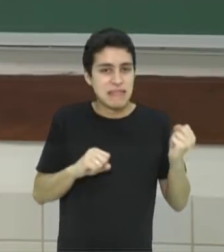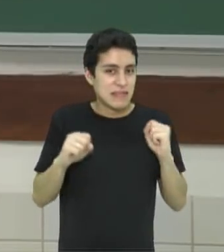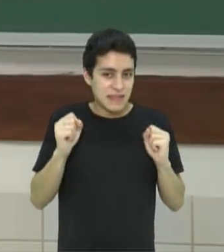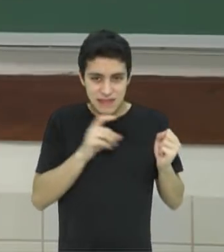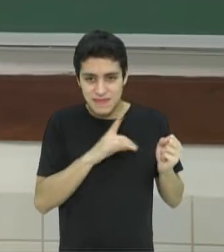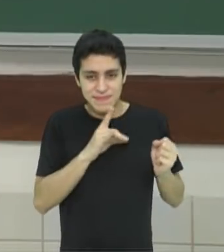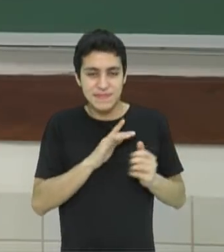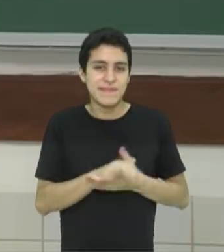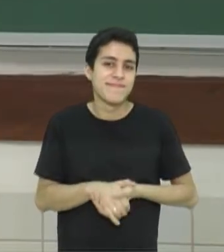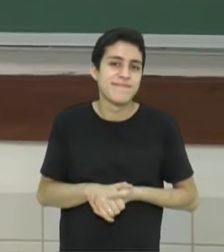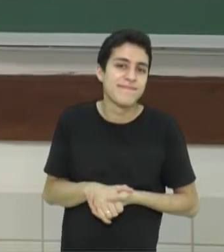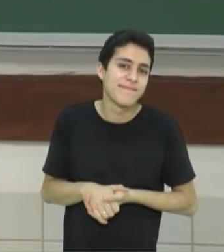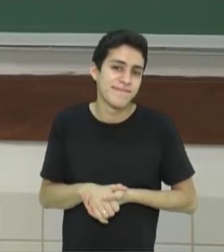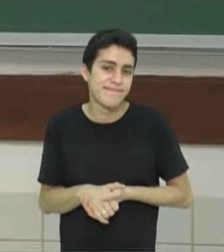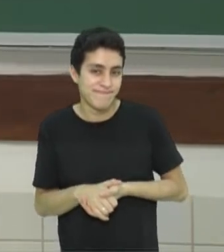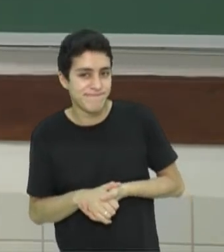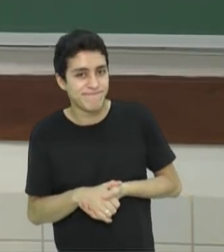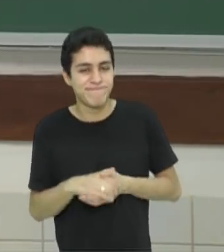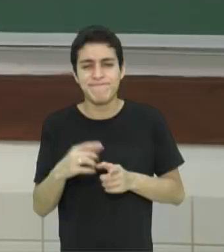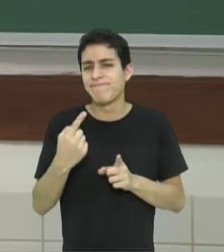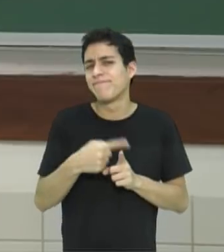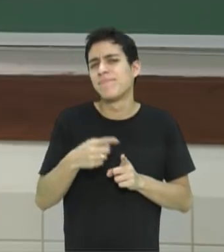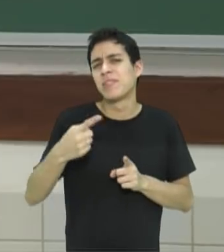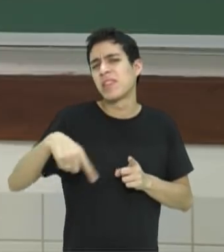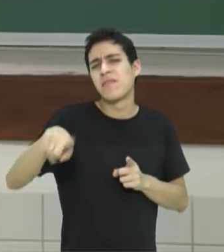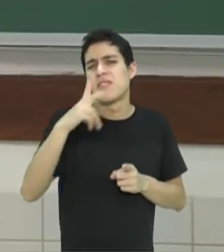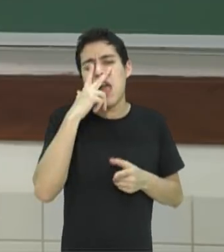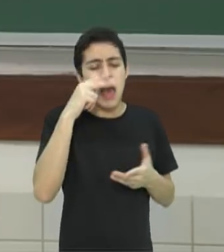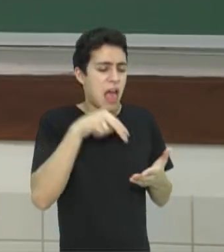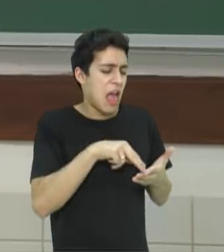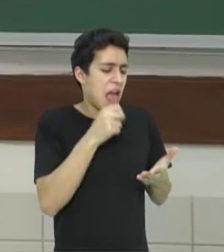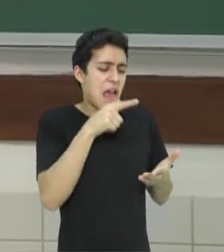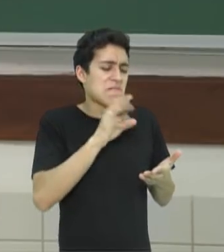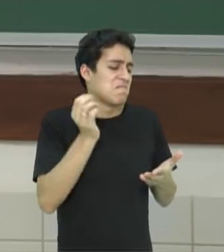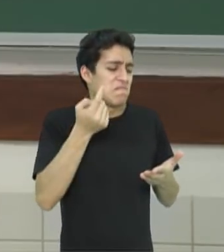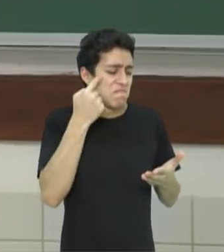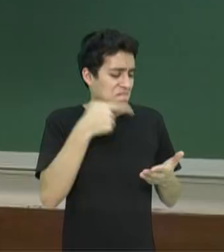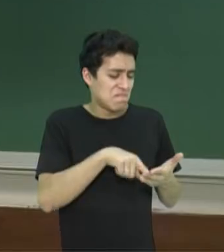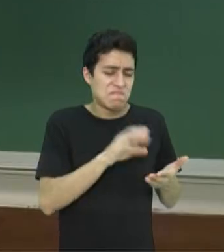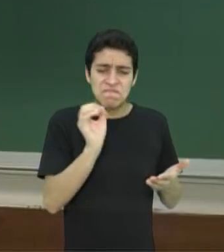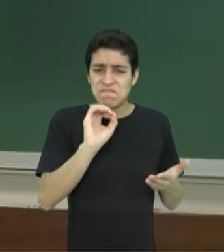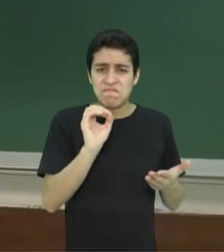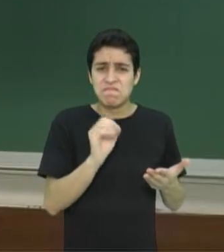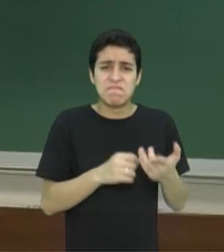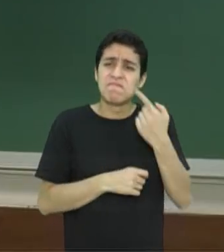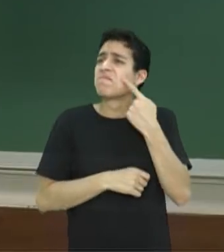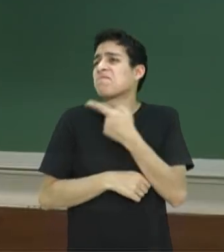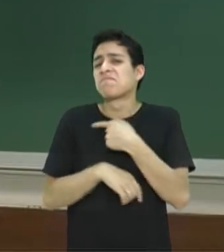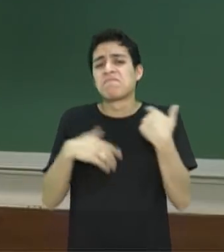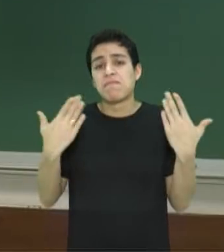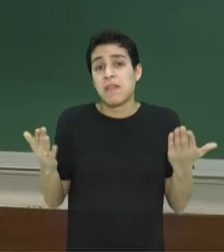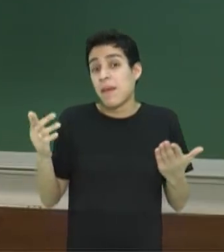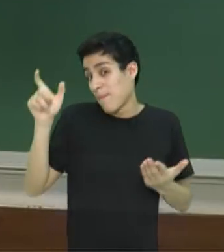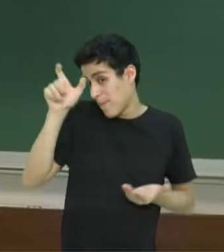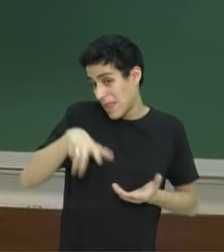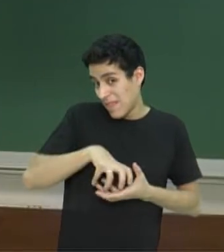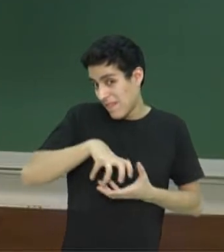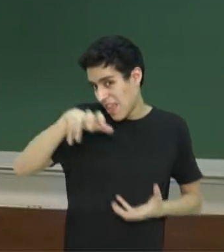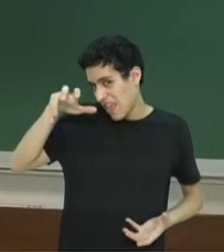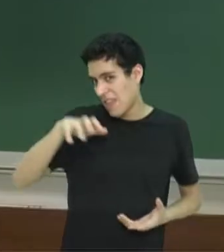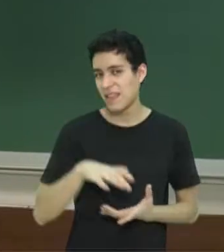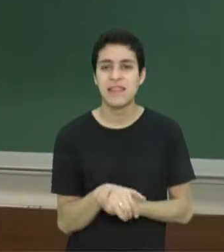pessoas. Então, por que que você não achou tanta graça nisso? Por que que, por exemplo, uma pessoa mais